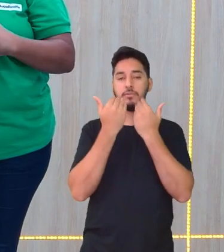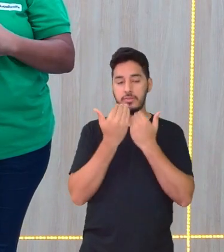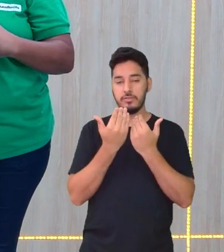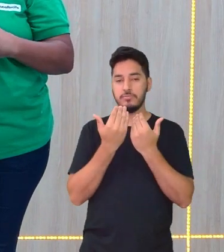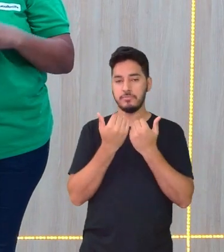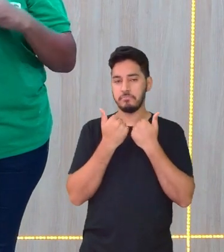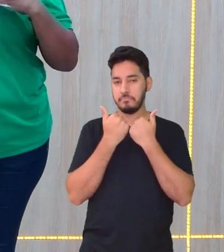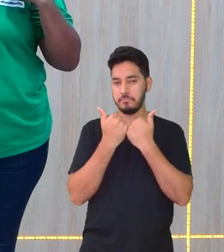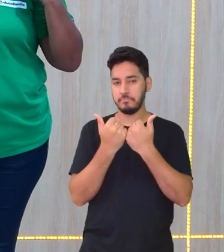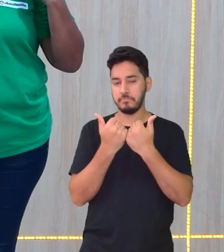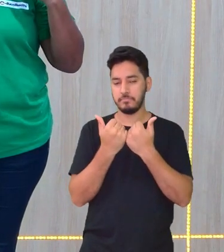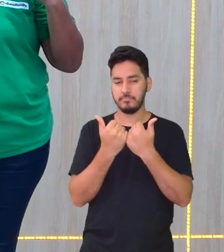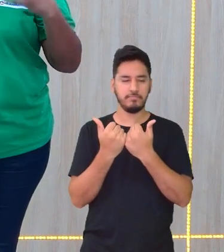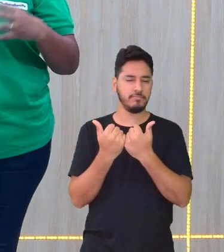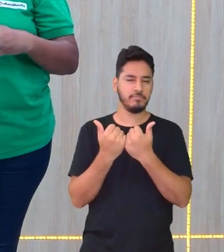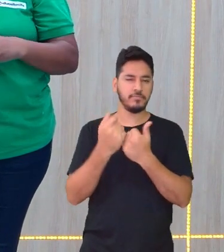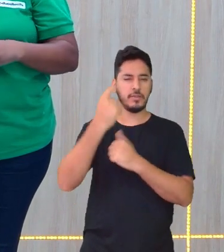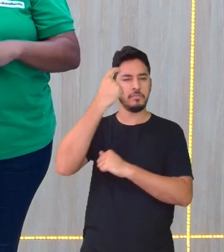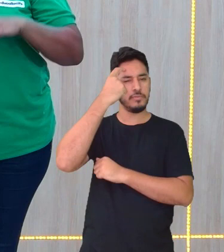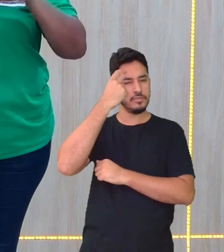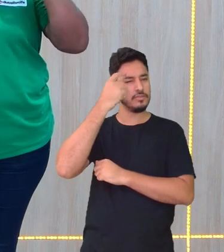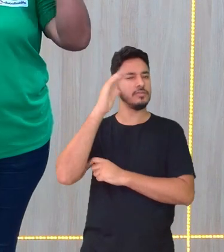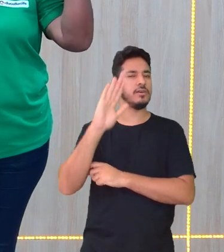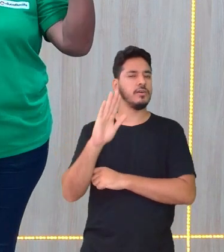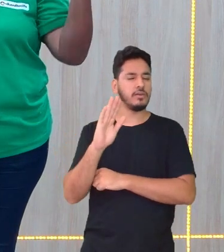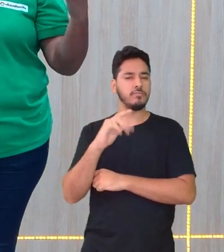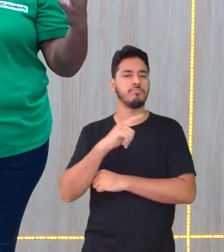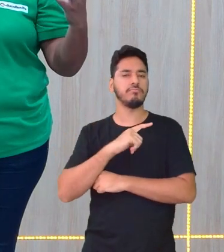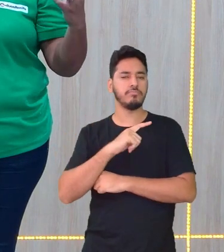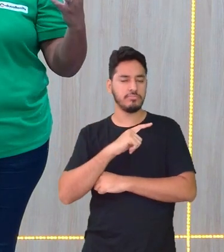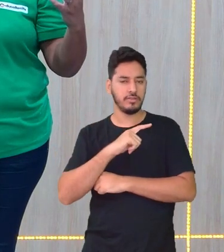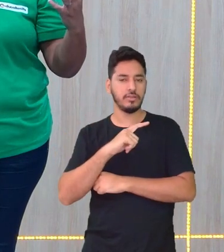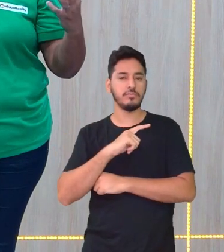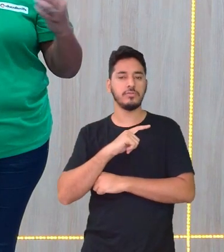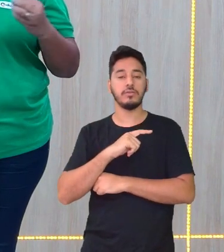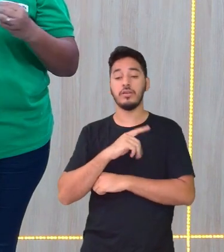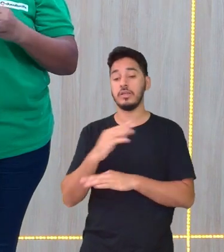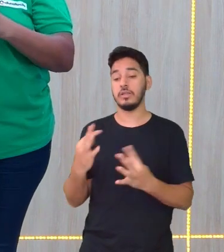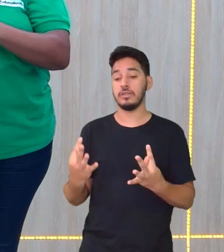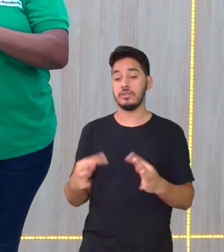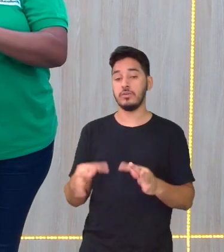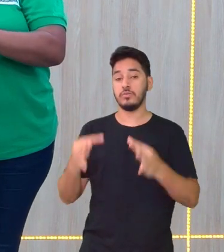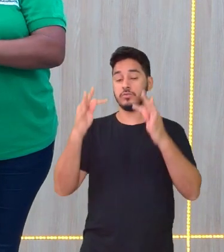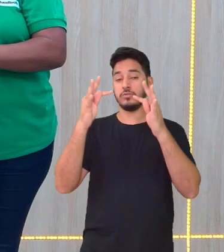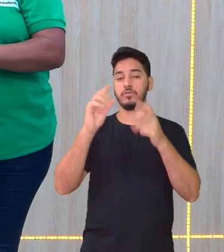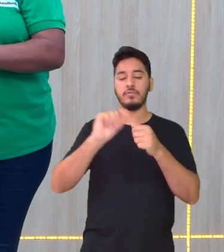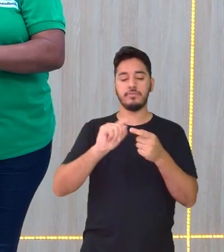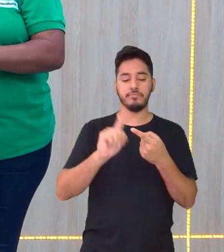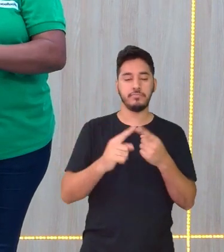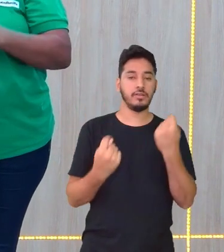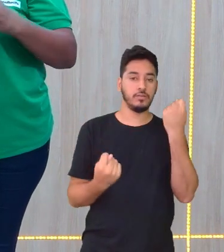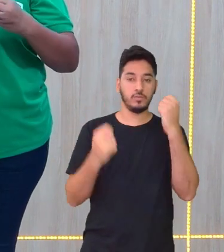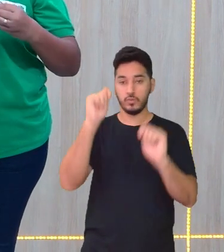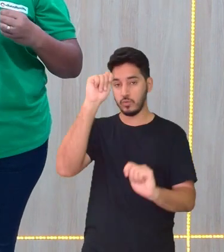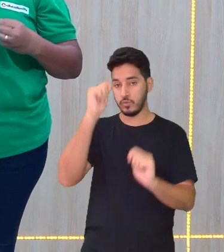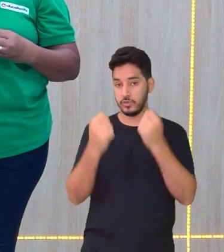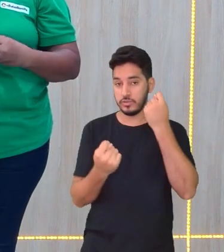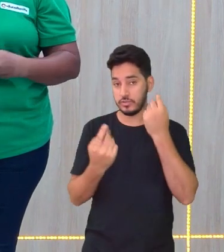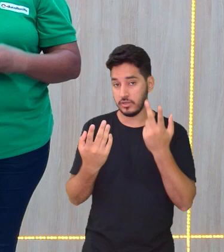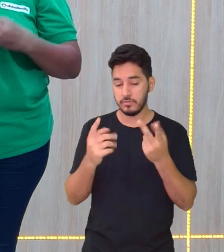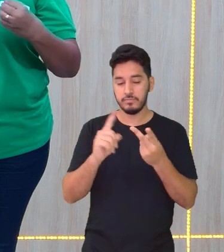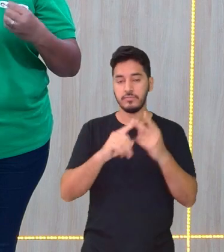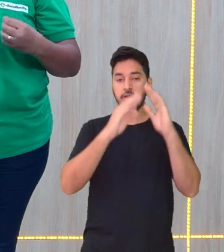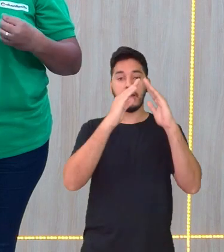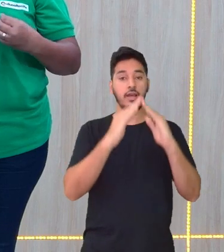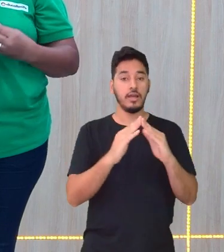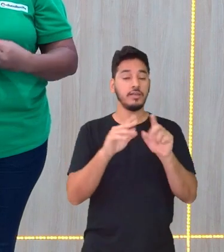alimentos, né? Pensamos bastante que tem as tecnologias que a gente faz na indústria e na nossa casa também